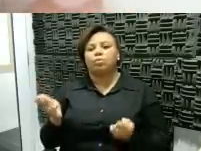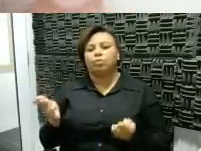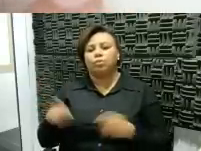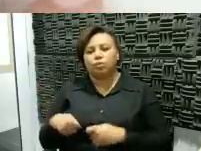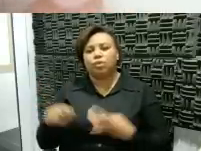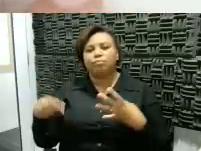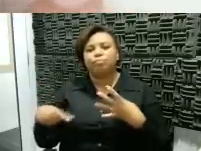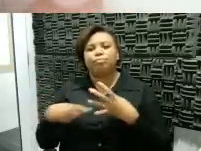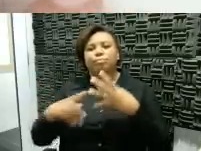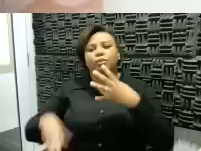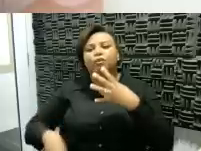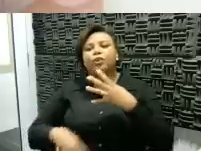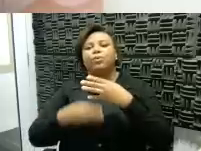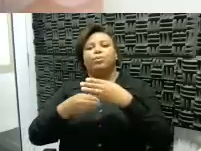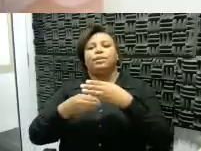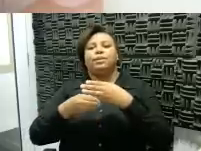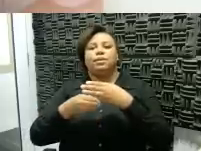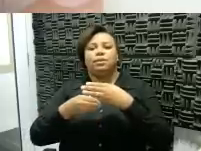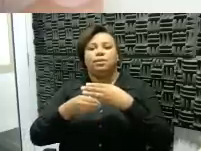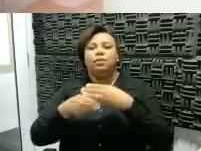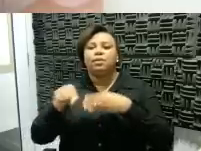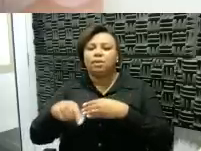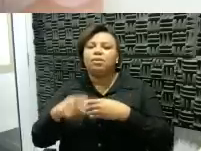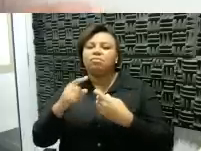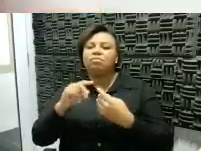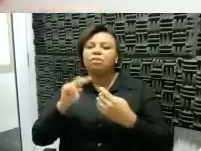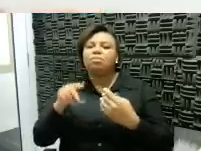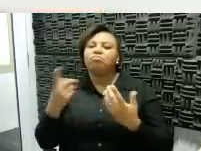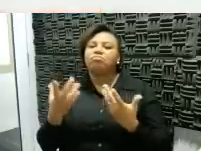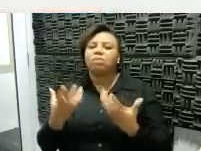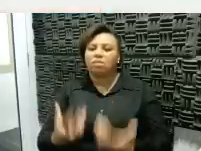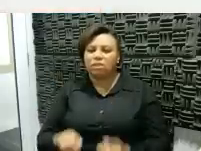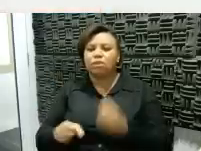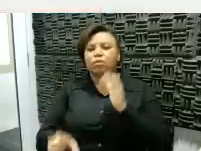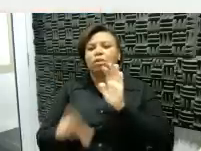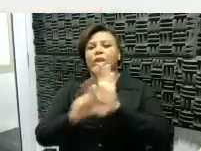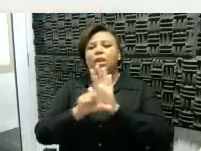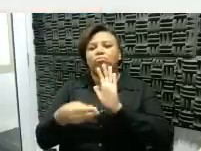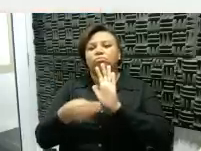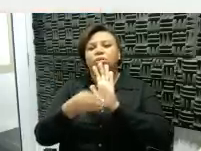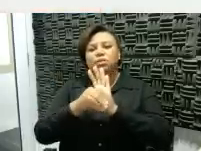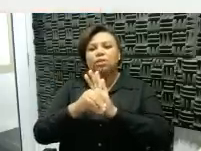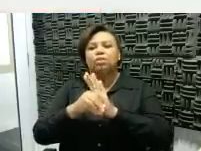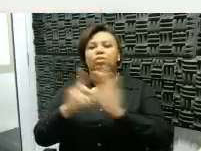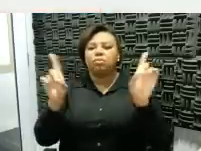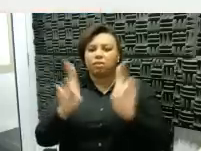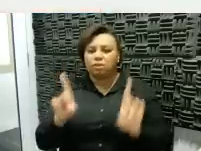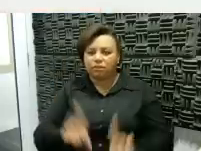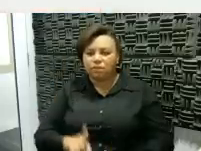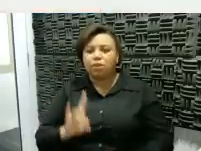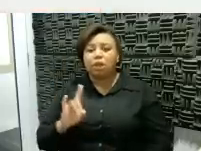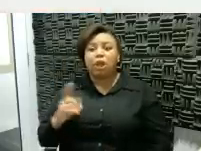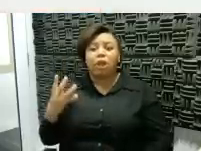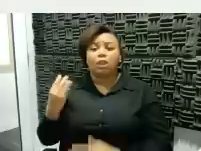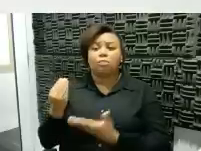eh que foi reconhecida legalmente como deficiência né ela entrou agora na última revisão né da da desses